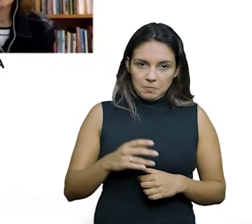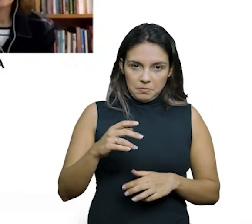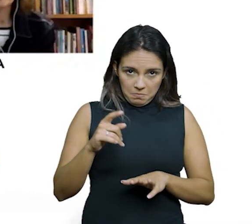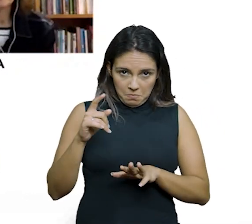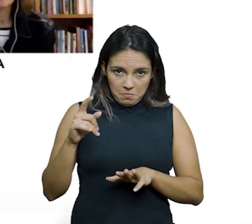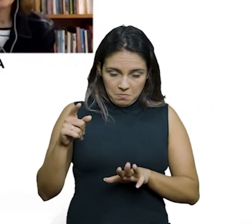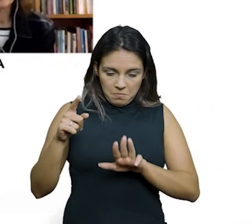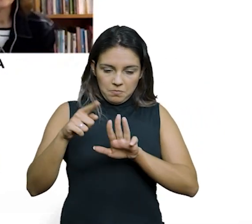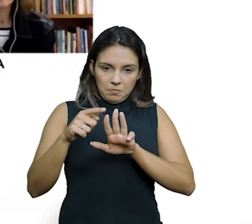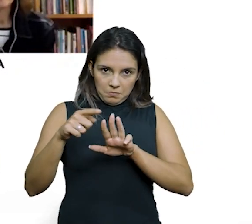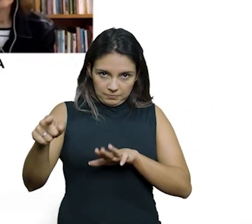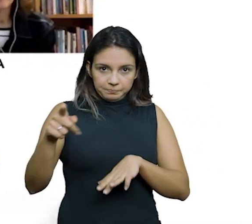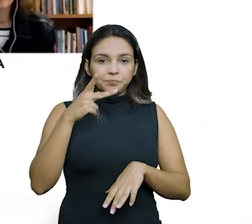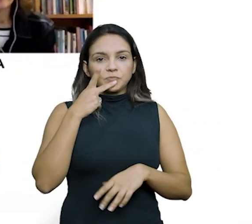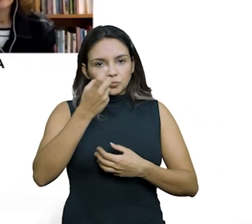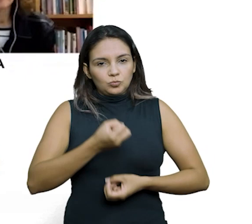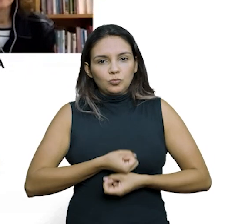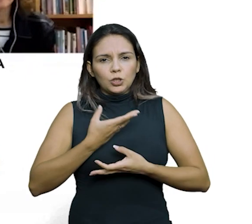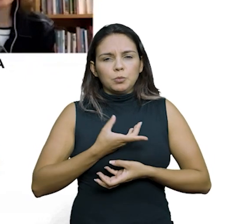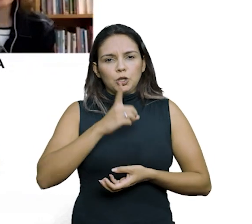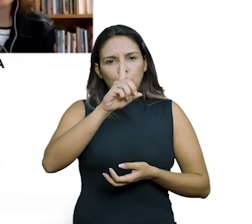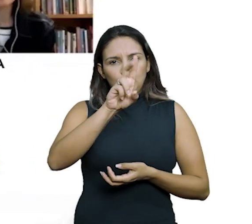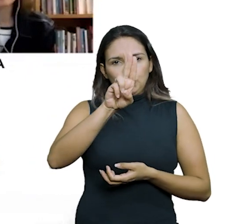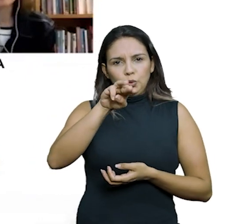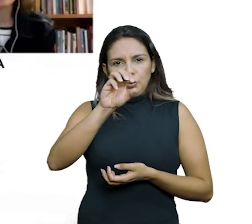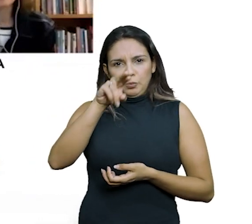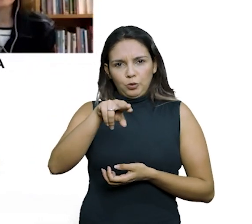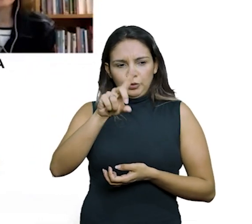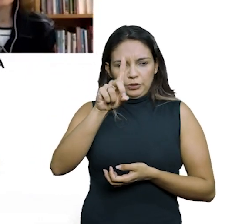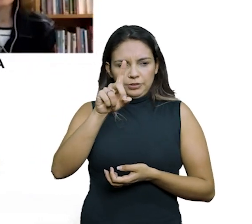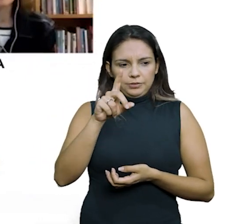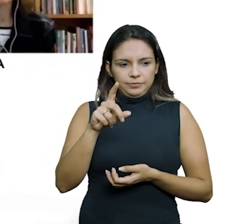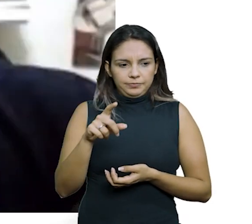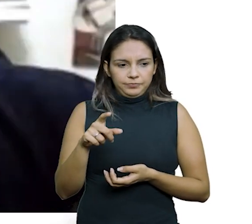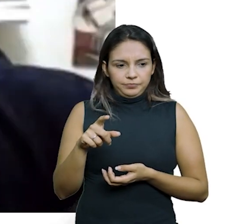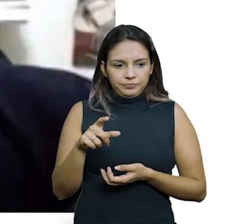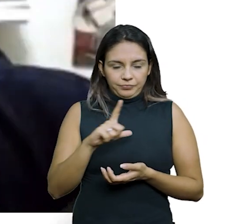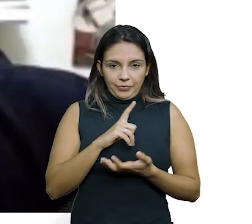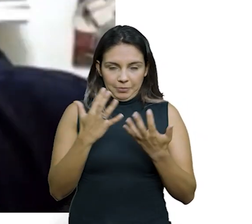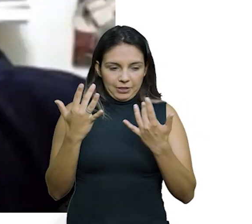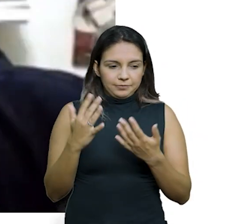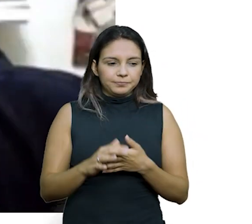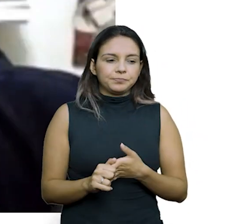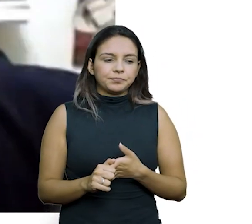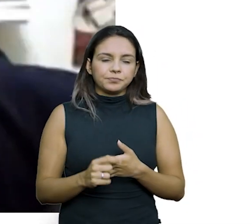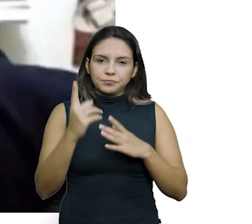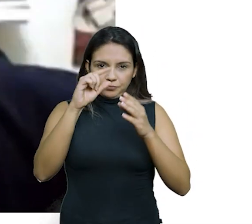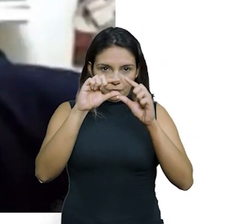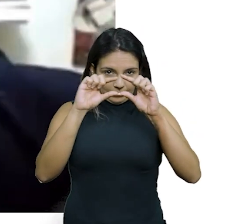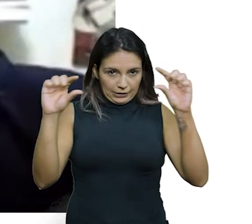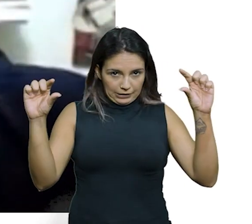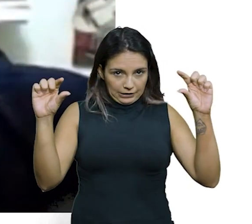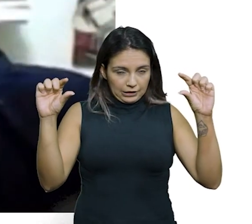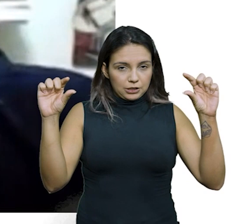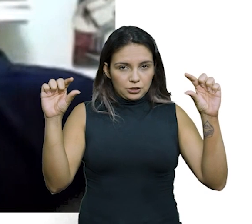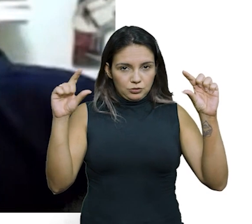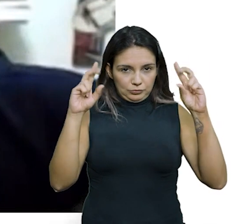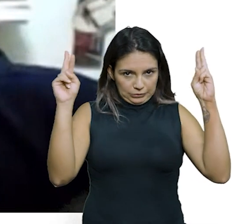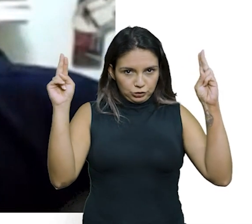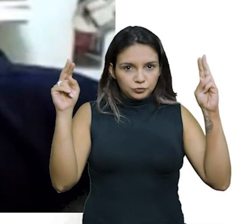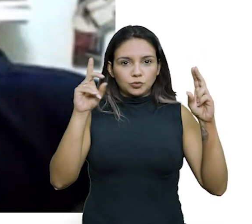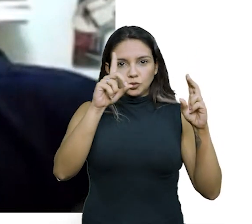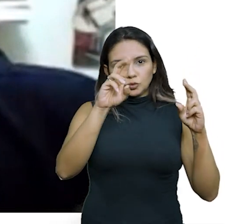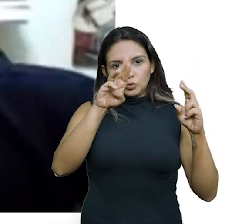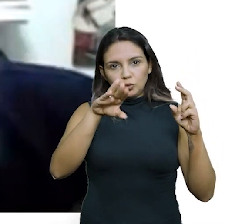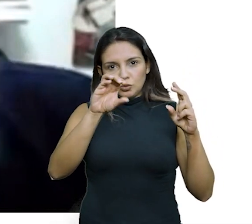Desculpa, Rafael. É aquele poema do Drummond, eu tenho aqui do lado, é livro de cabeceira, está na mão. Tem um trechinho que eu acho que aqui